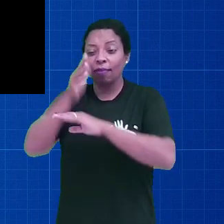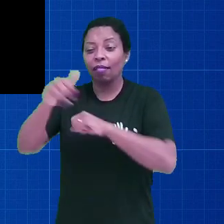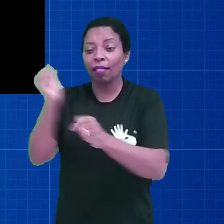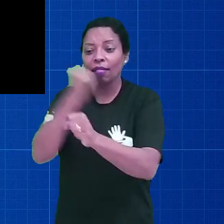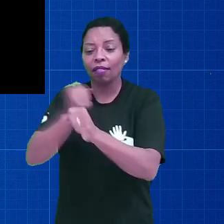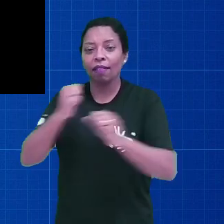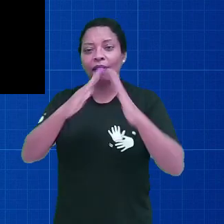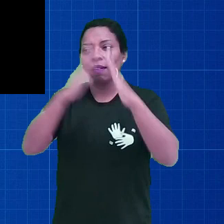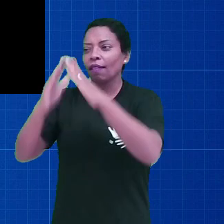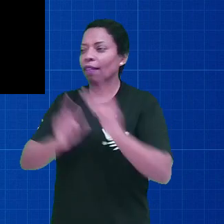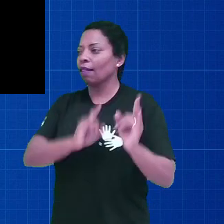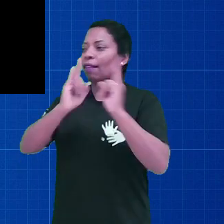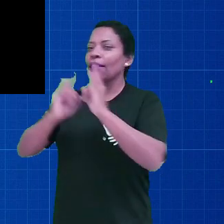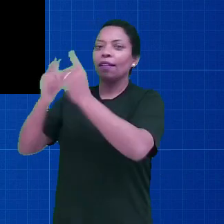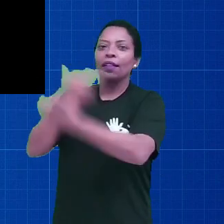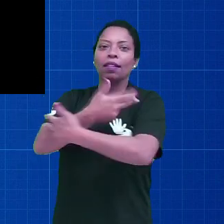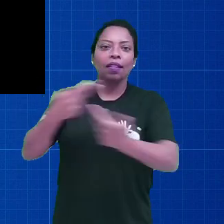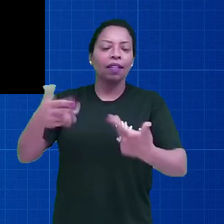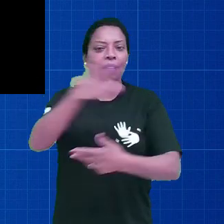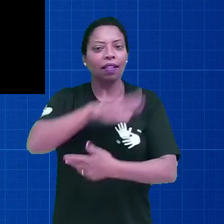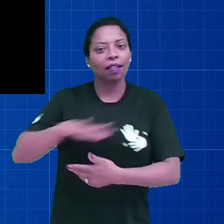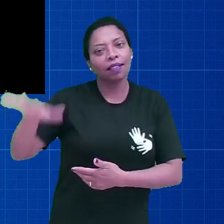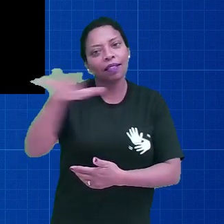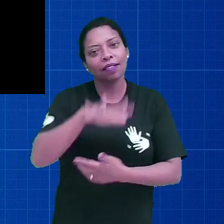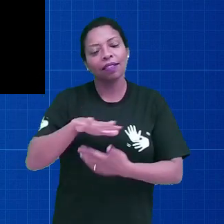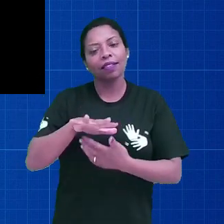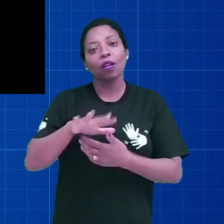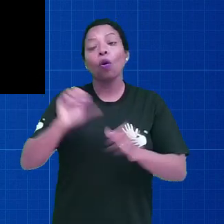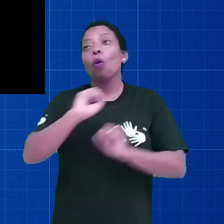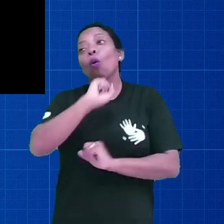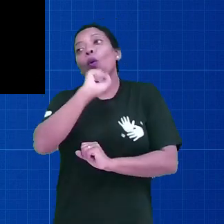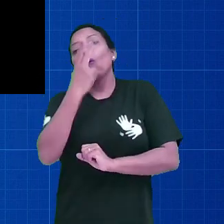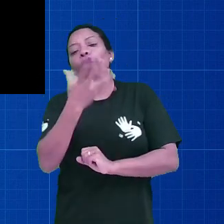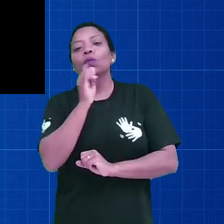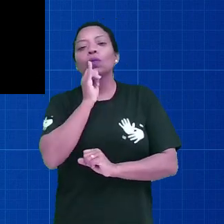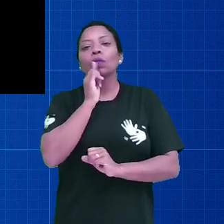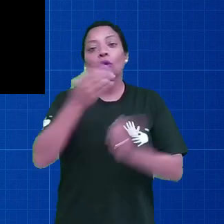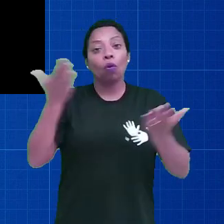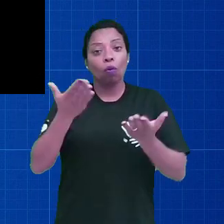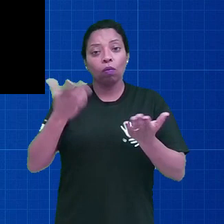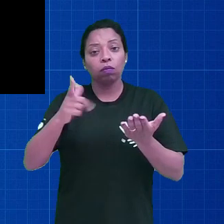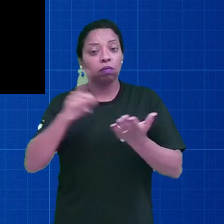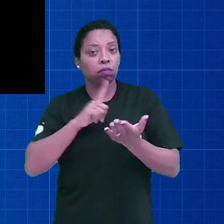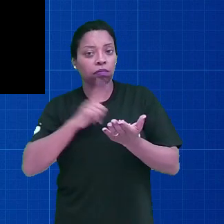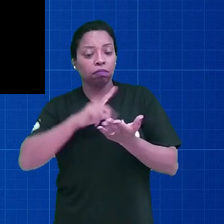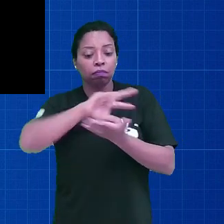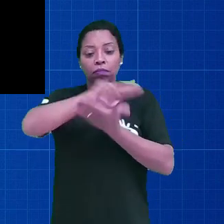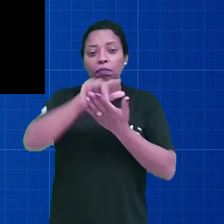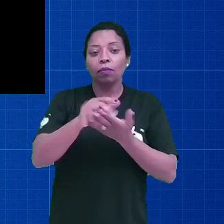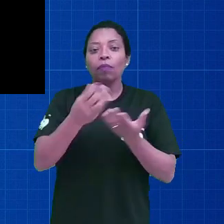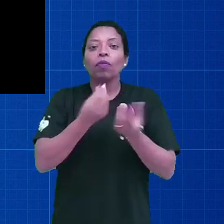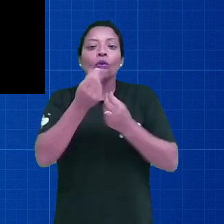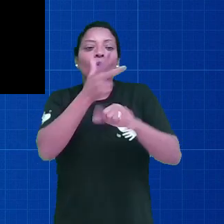humana e nós começamos, depois de um determinado período, a registrar muito mais essas catástrofes,